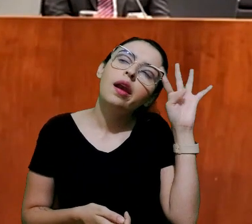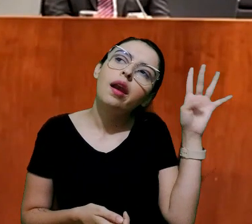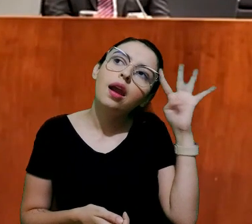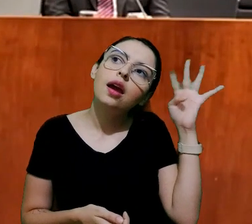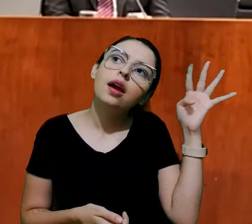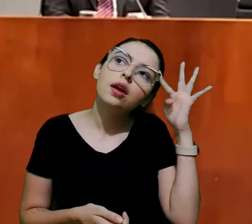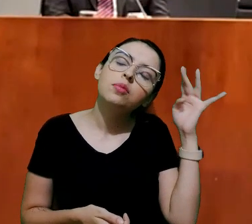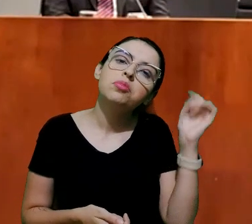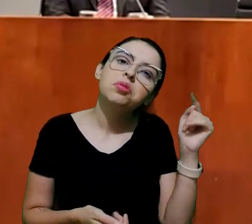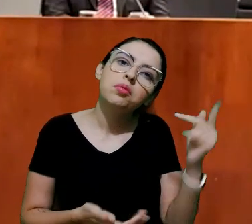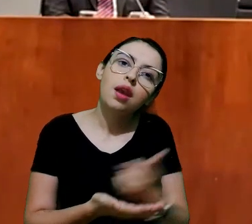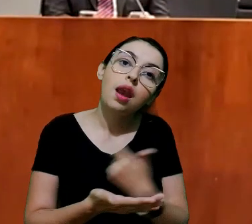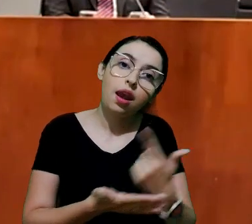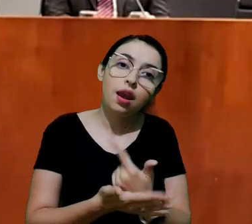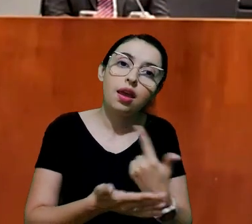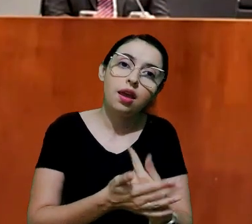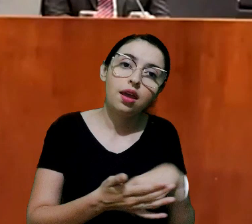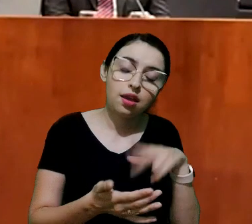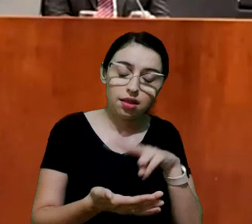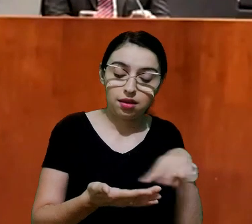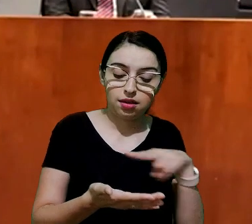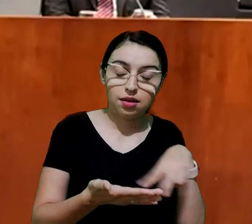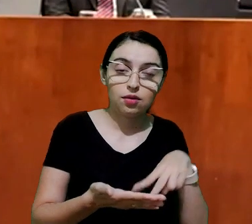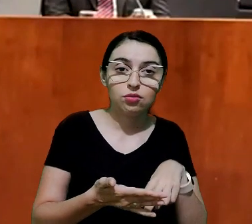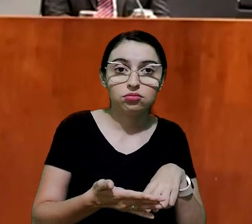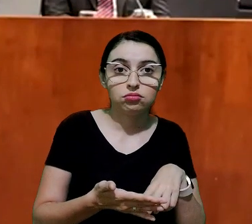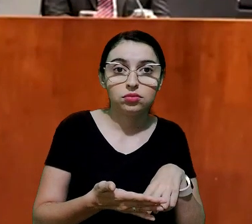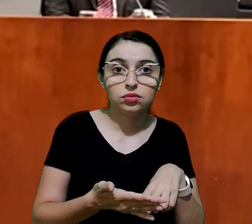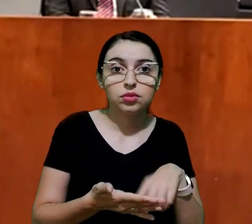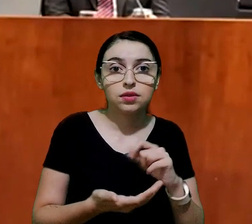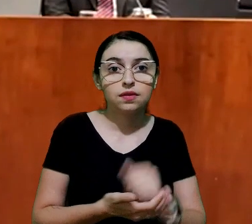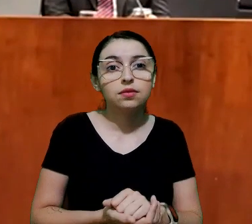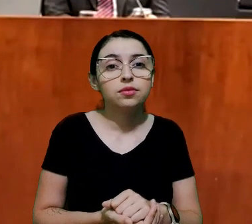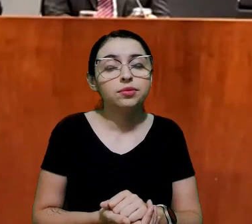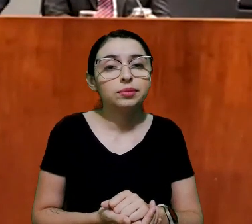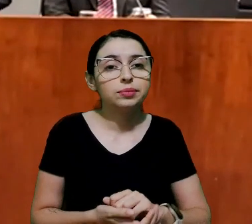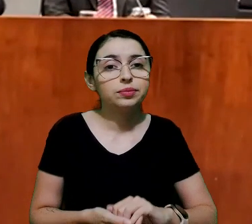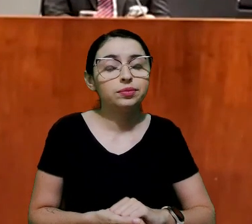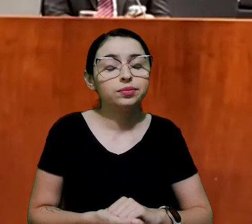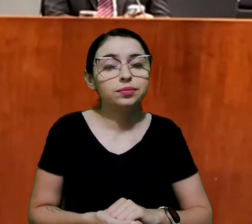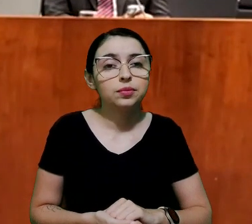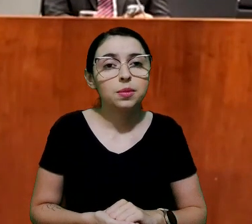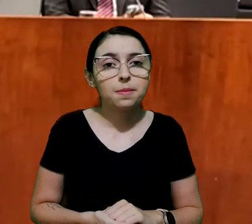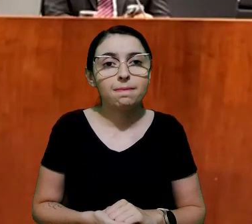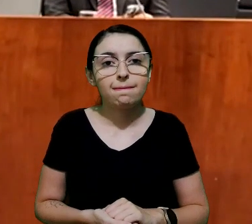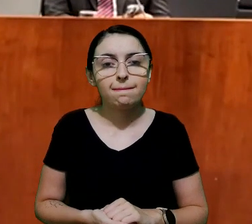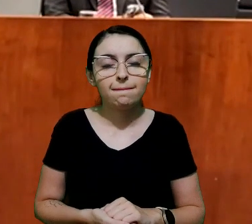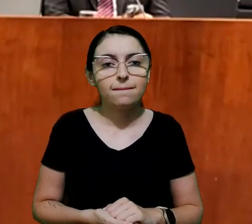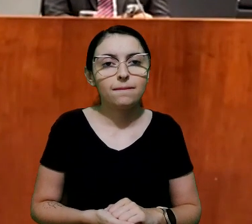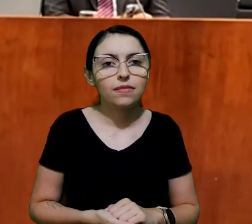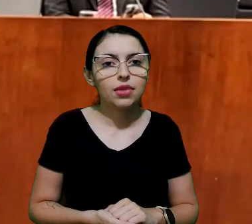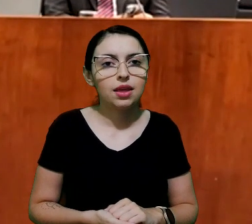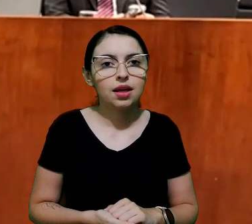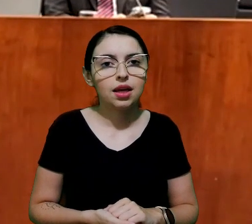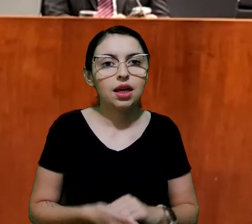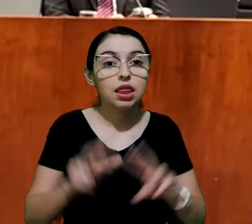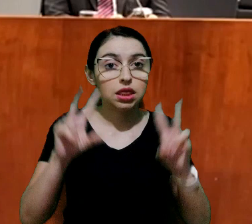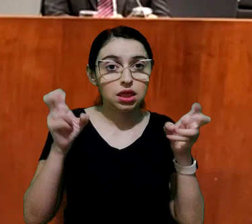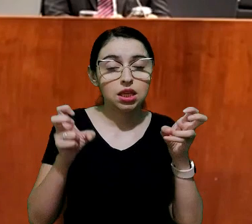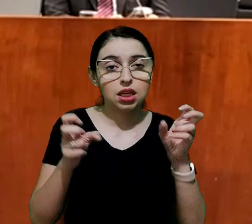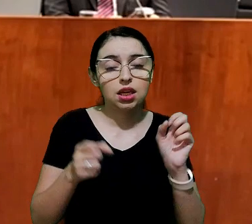ter lido, certa vez, um livro que foi a tese de